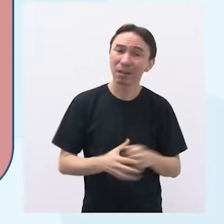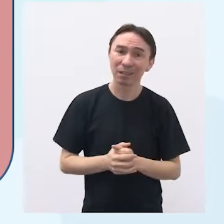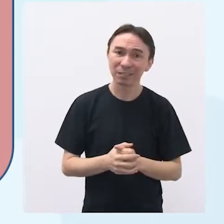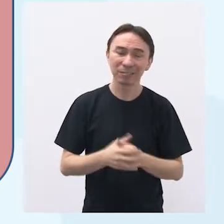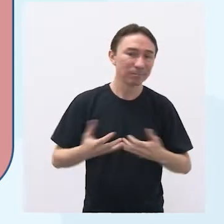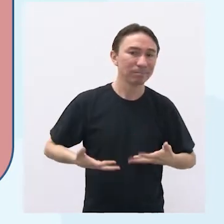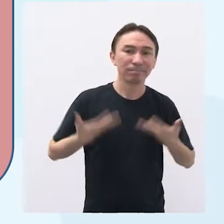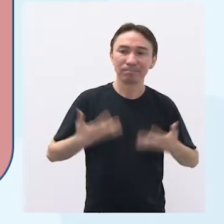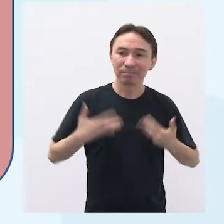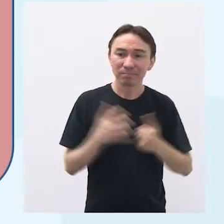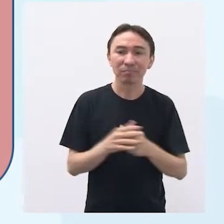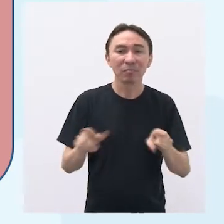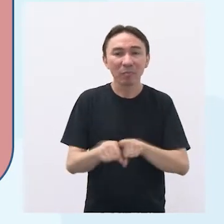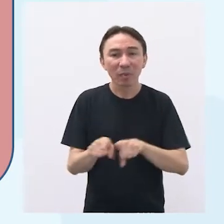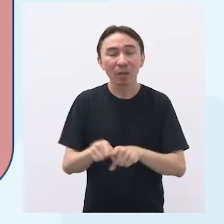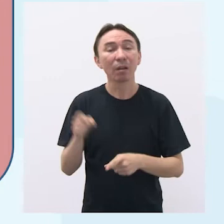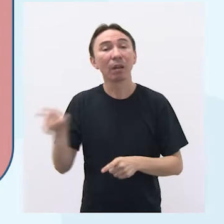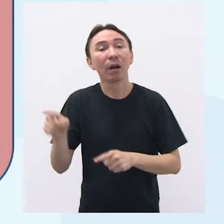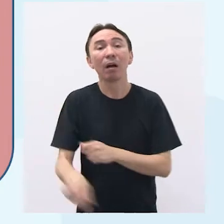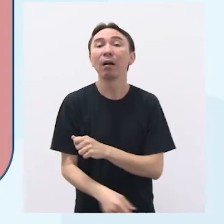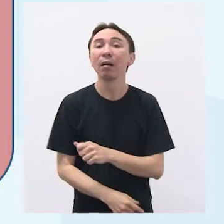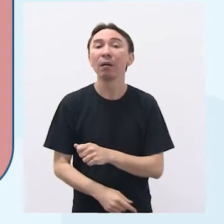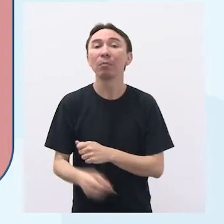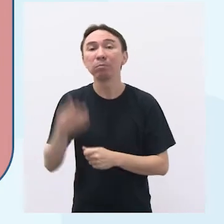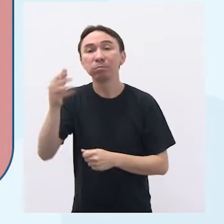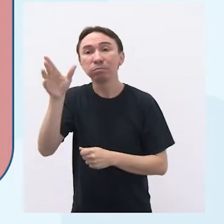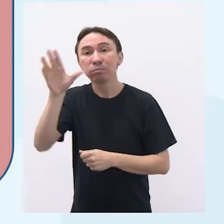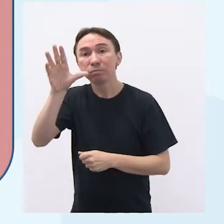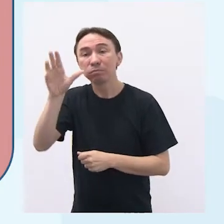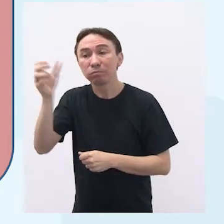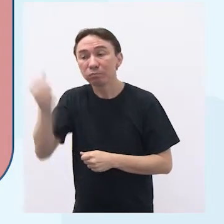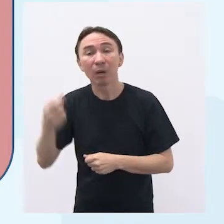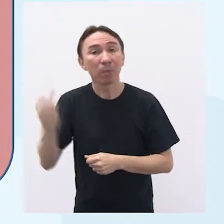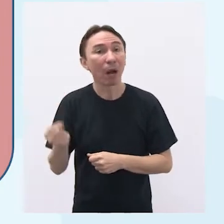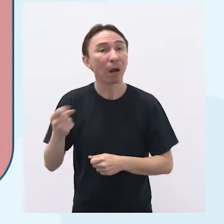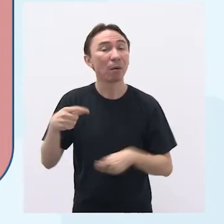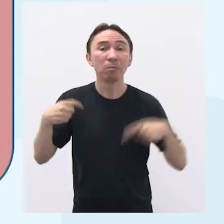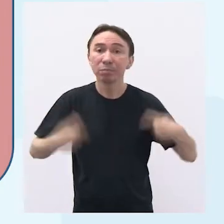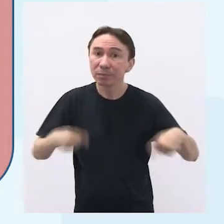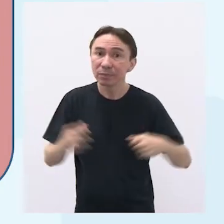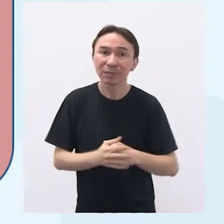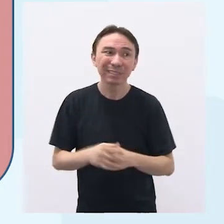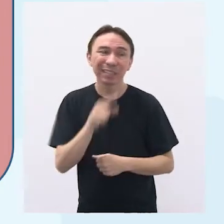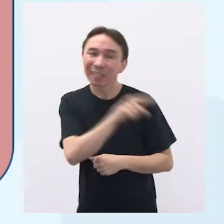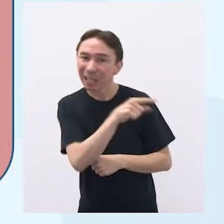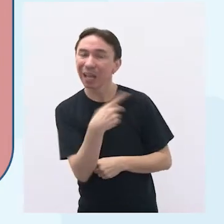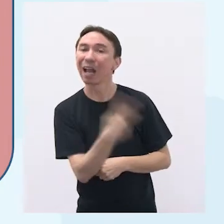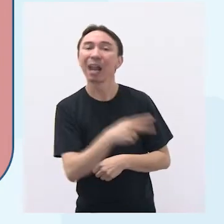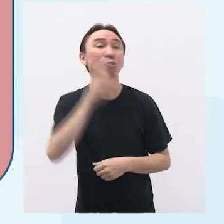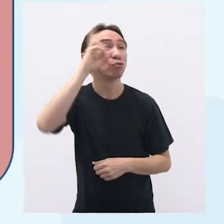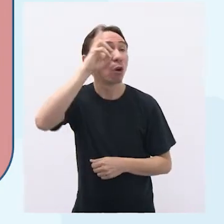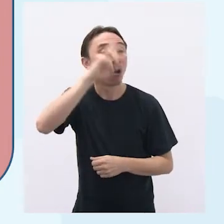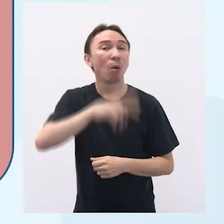a participação e a importância da história e da cultura